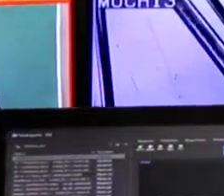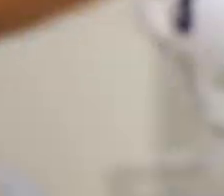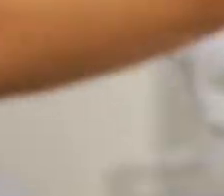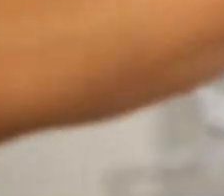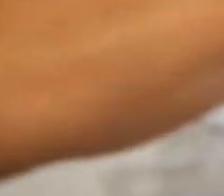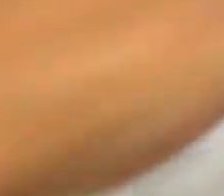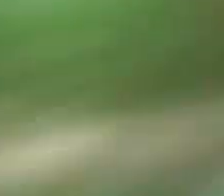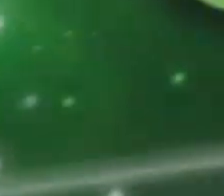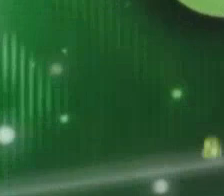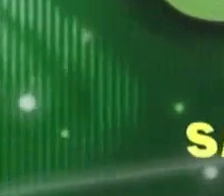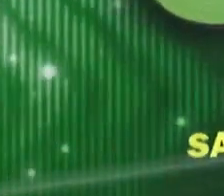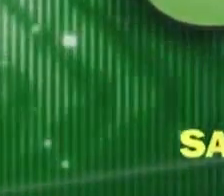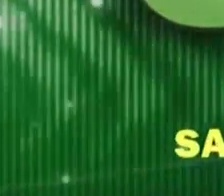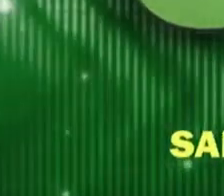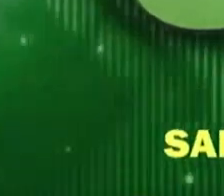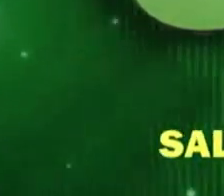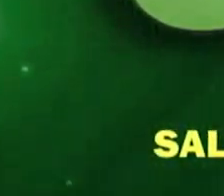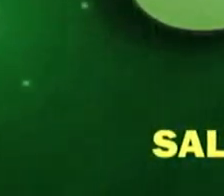realiza sonhos.